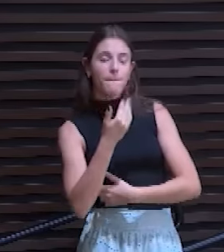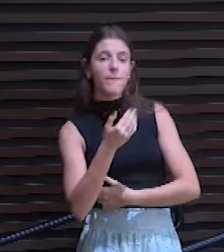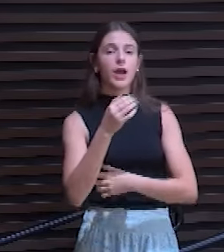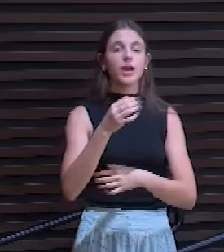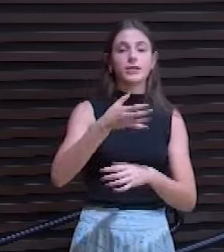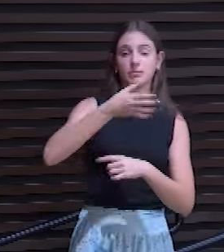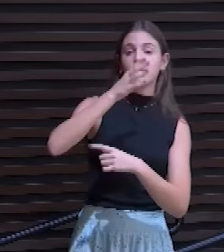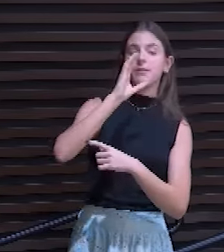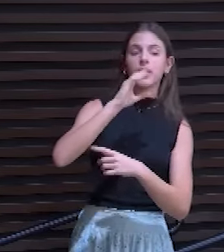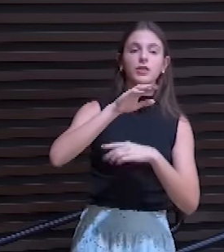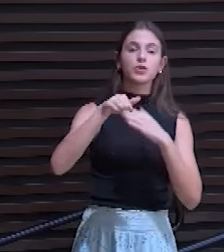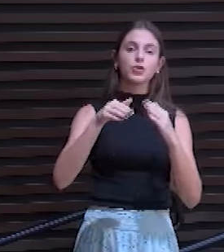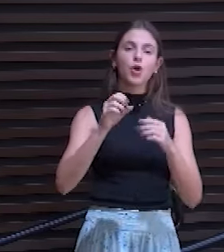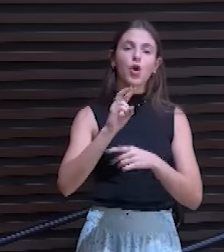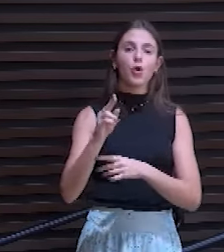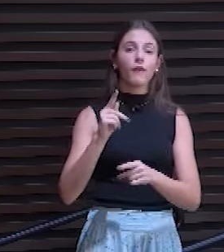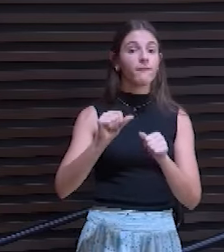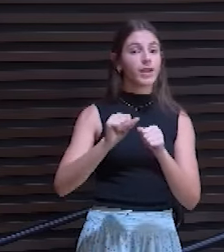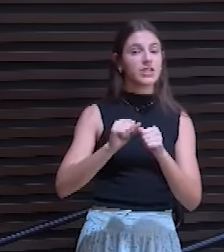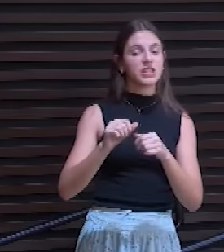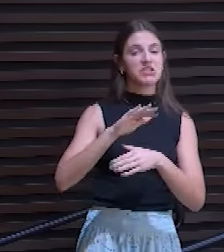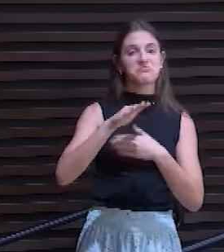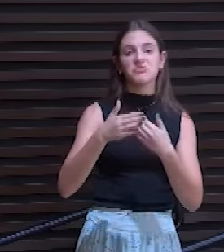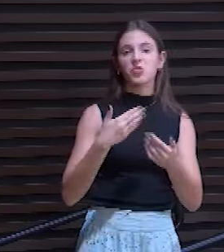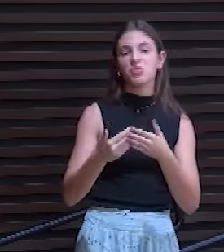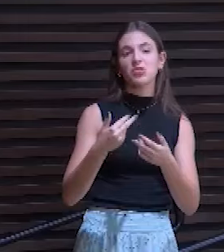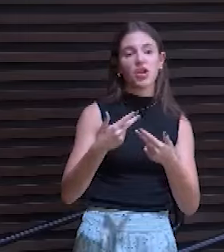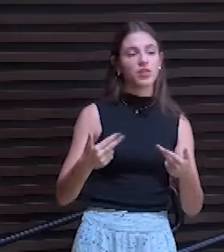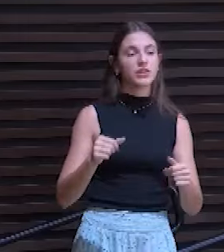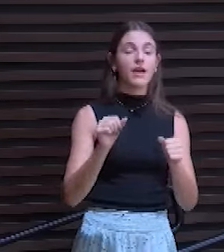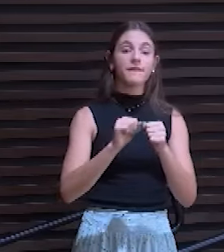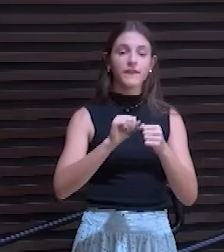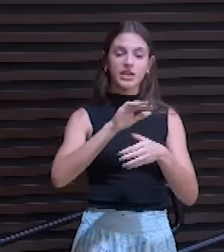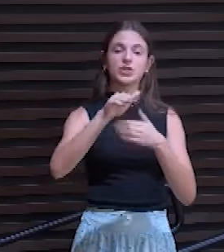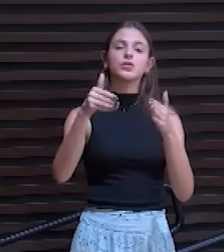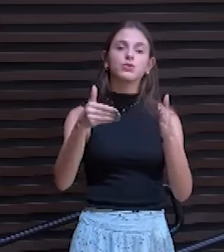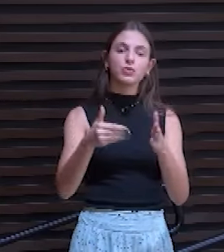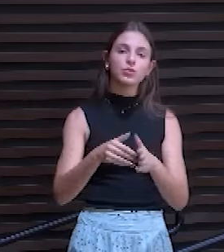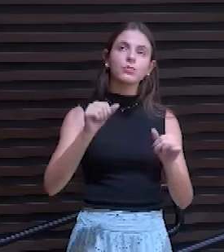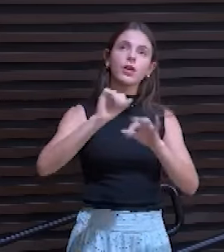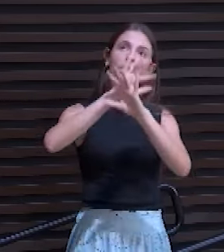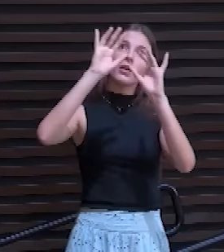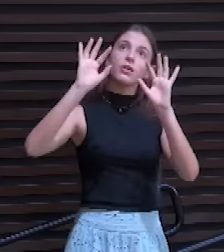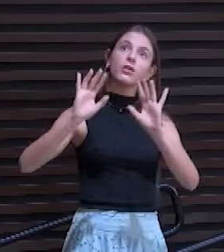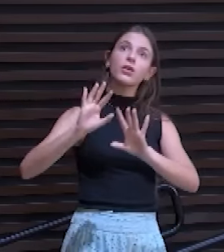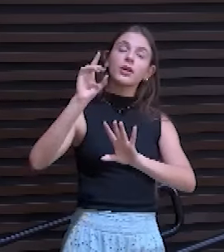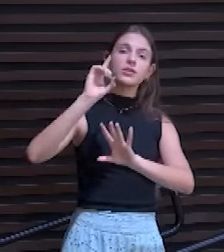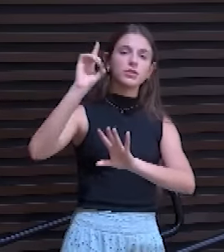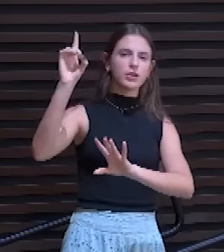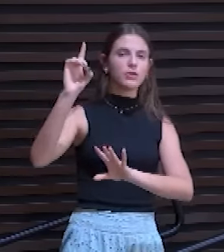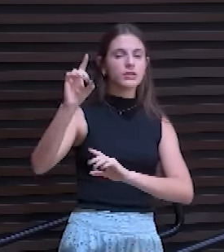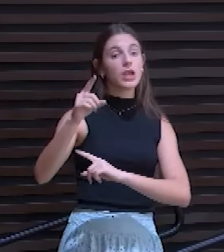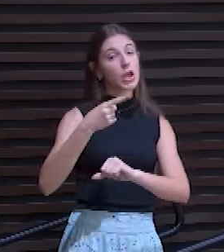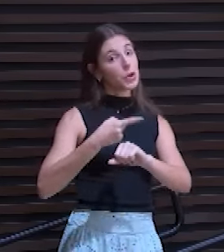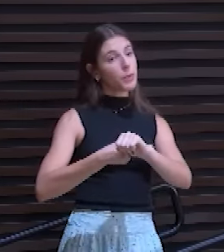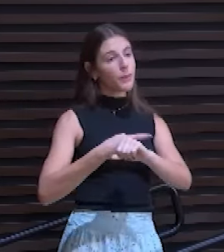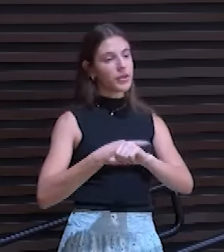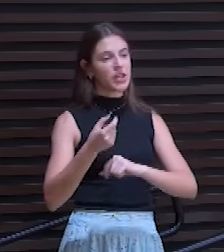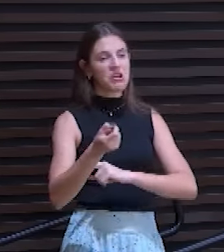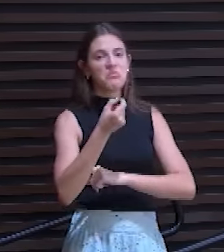façais outra coisa qualquer, fazei tudo para a glória de Deus. E aí eles estão comendo lá, acho que é uma jujuba, sei lá